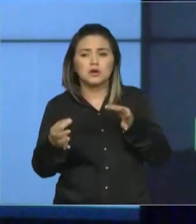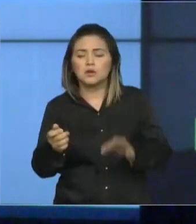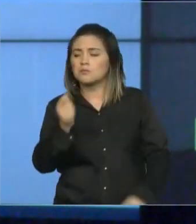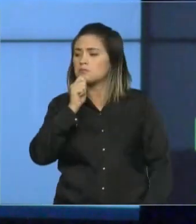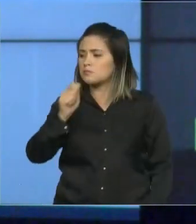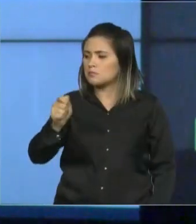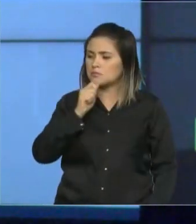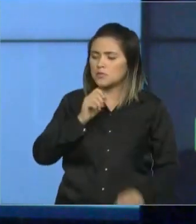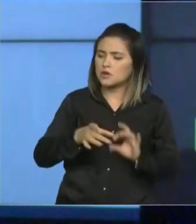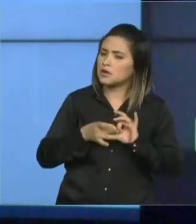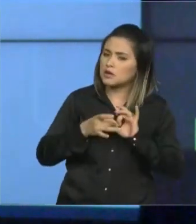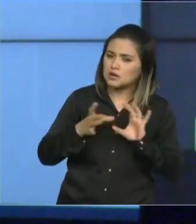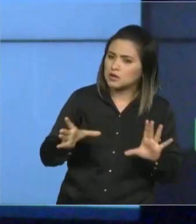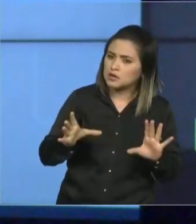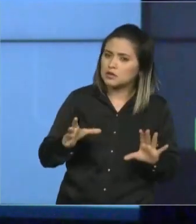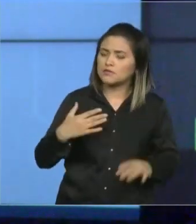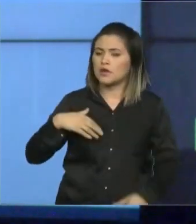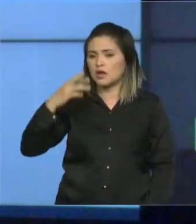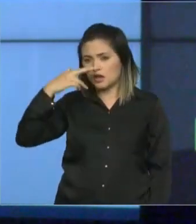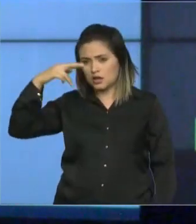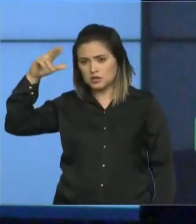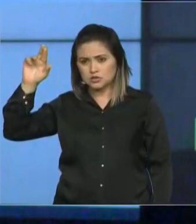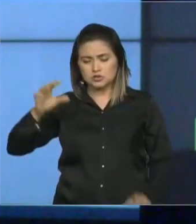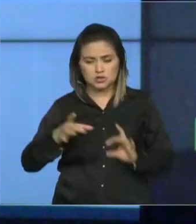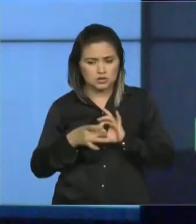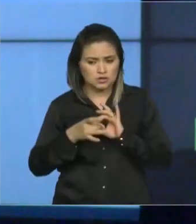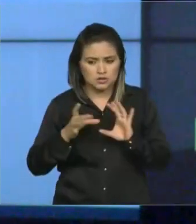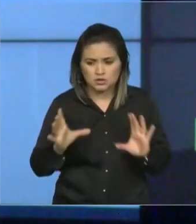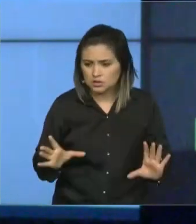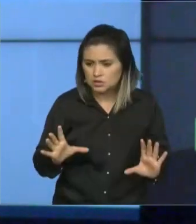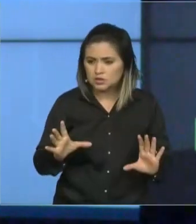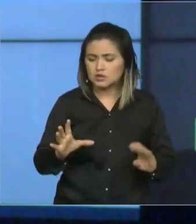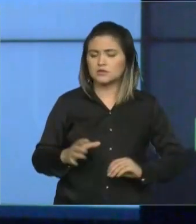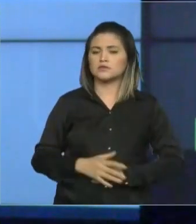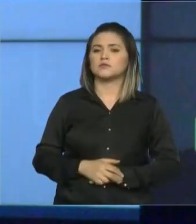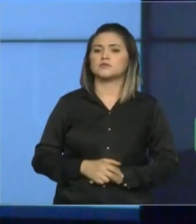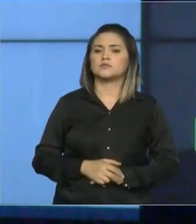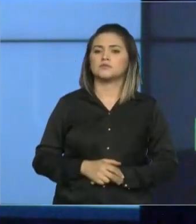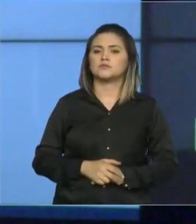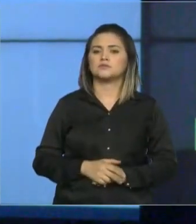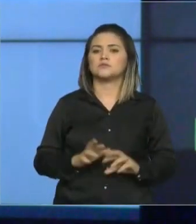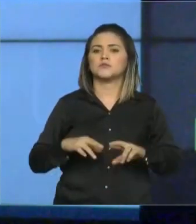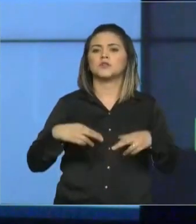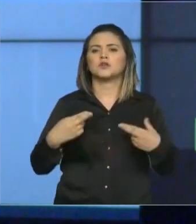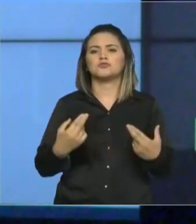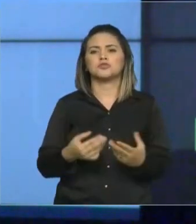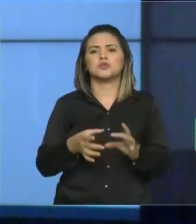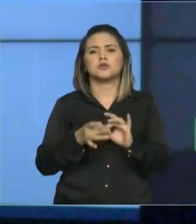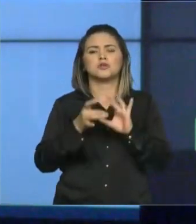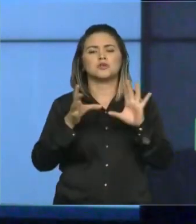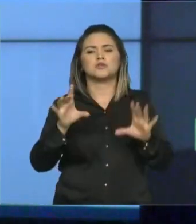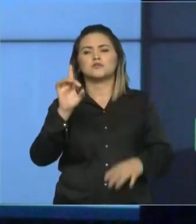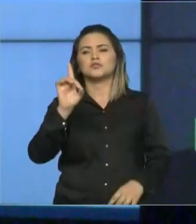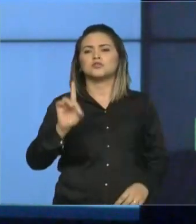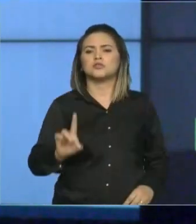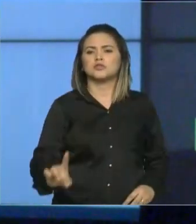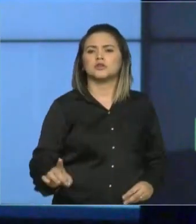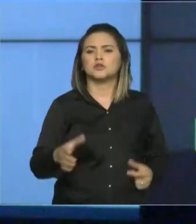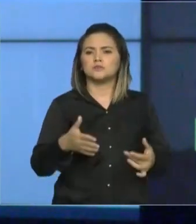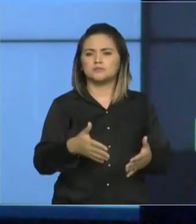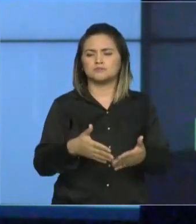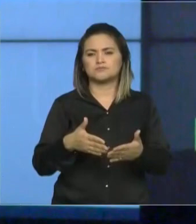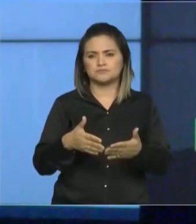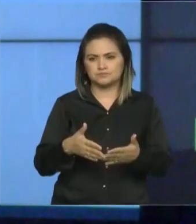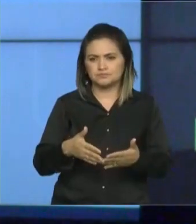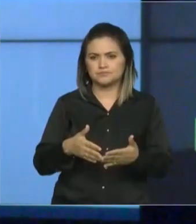livre, liberdade de religião e credo, liberdade de reunião e direito a peticionar.